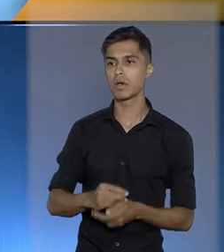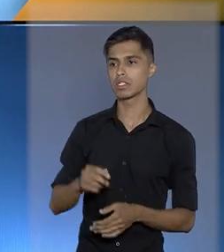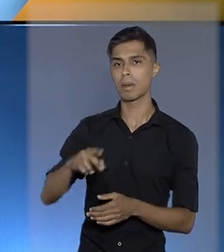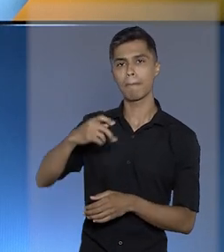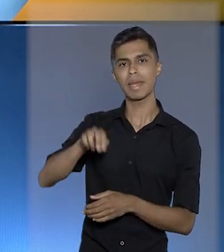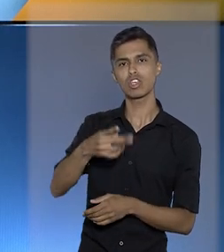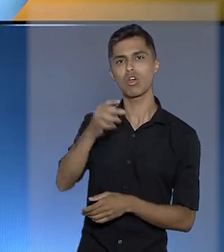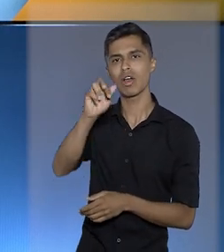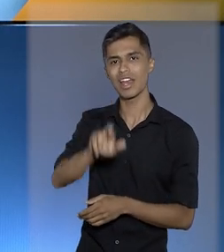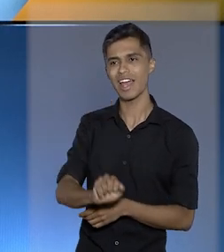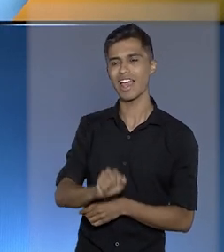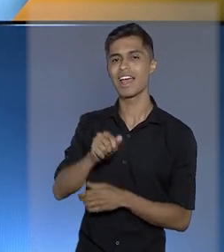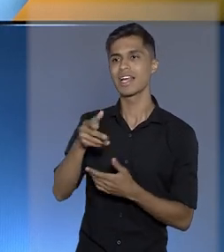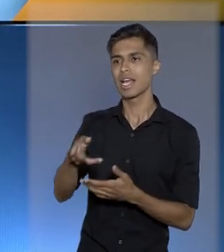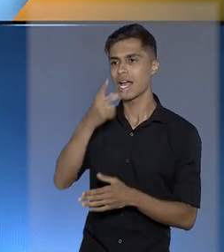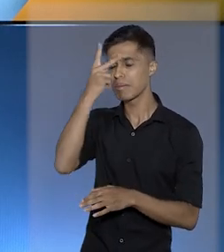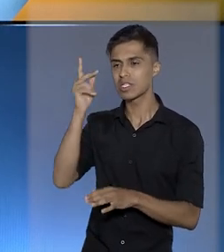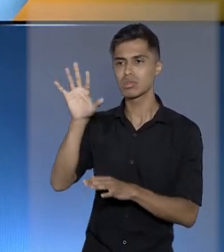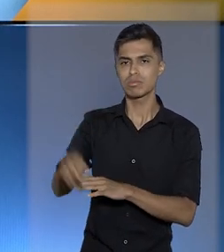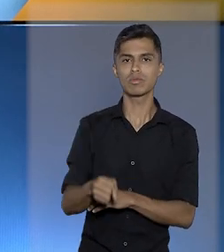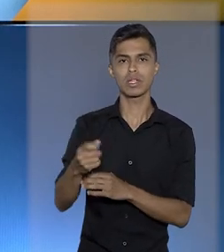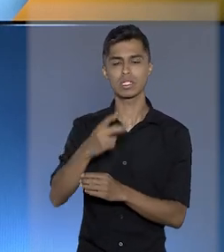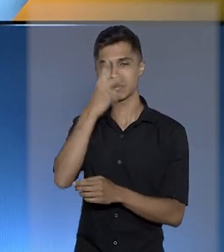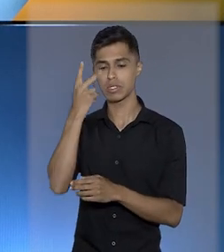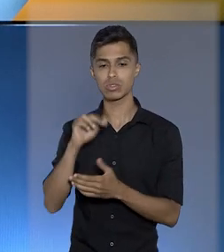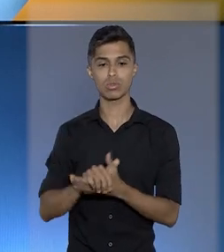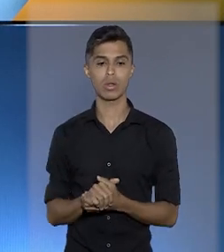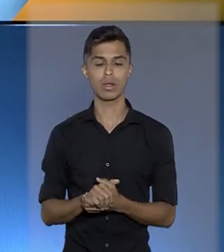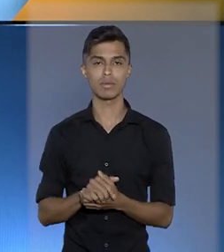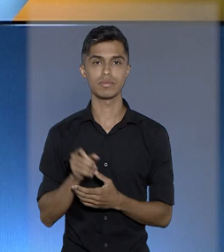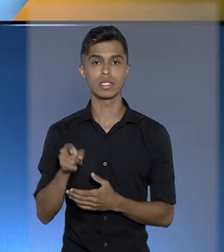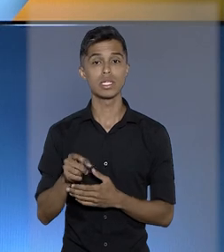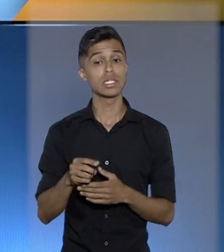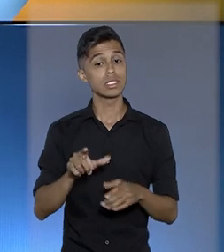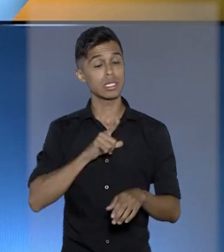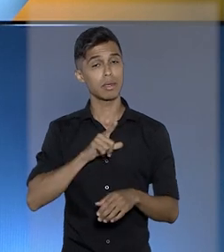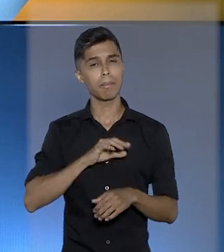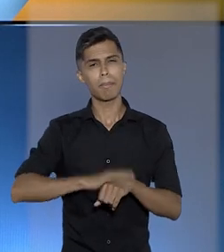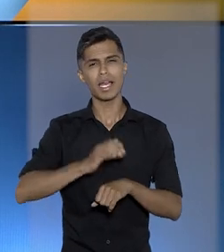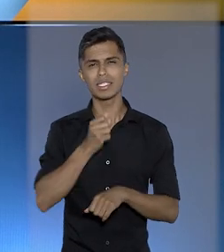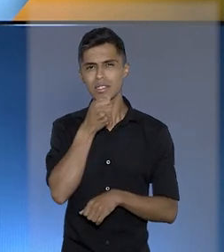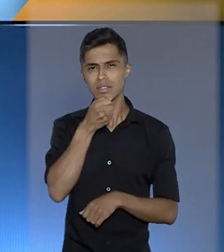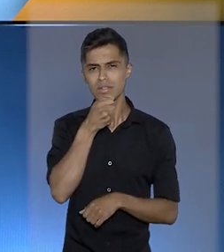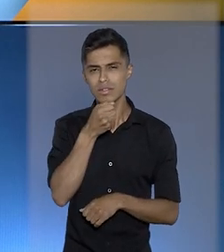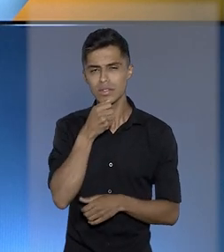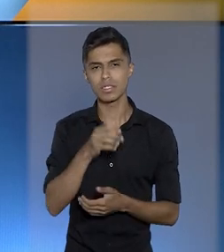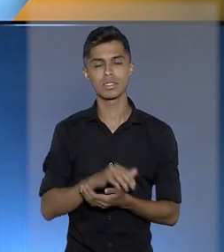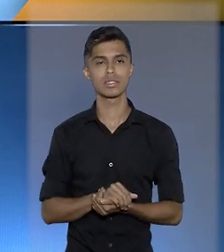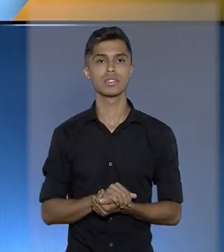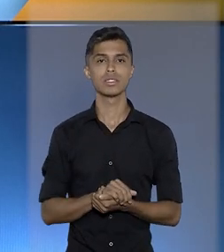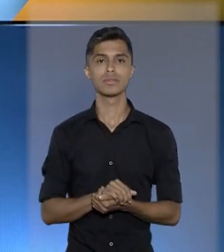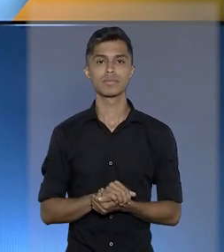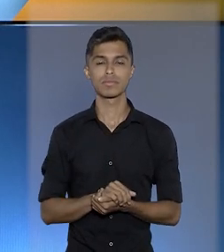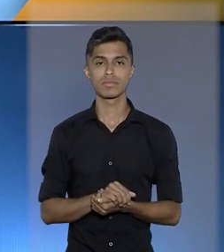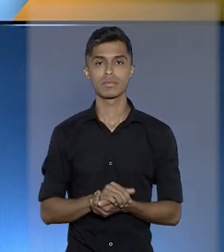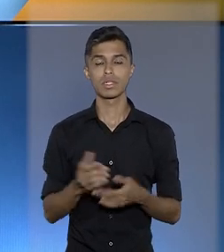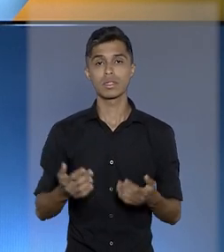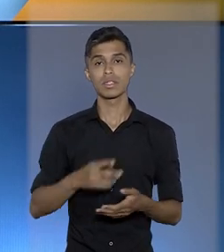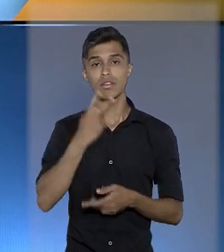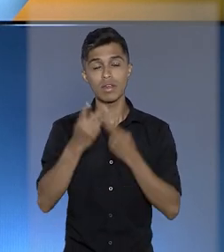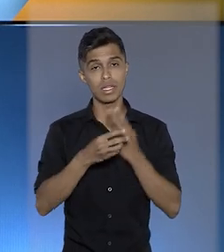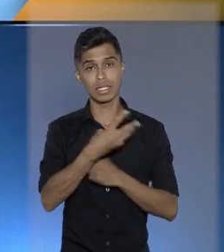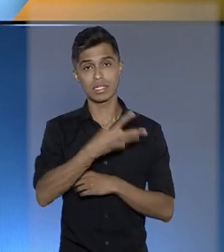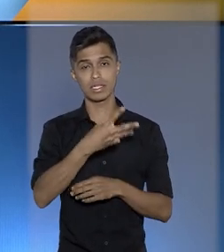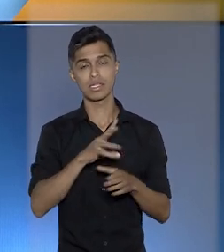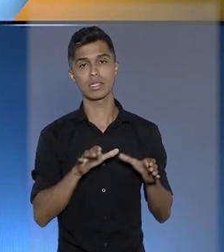empresa em recuperação judicial a repórter Samanta Peçanha Tem mais informações sobre esse entendimento reafirmado